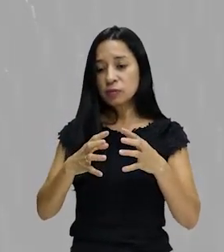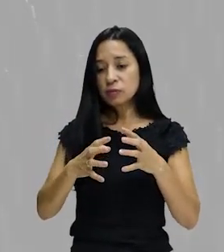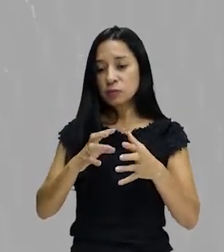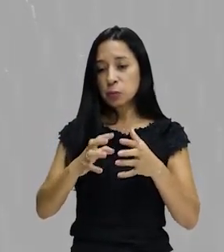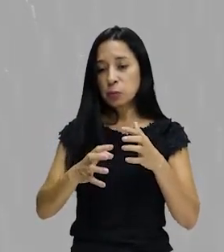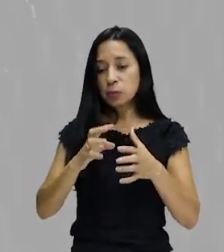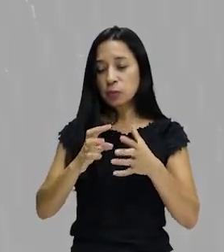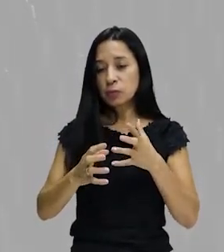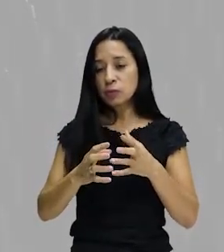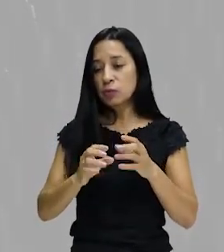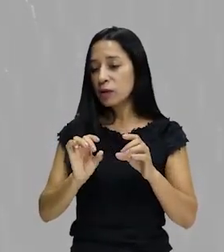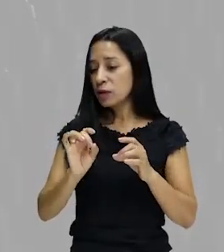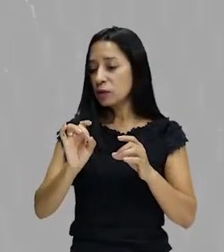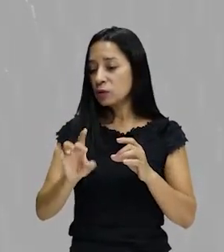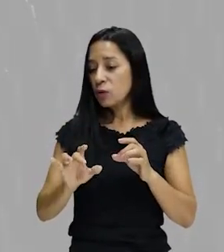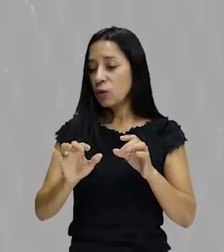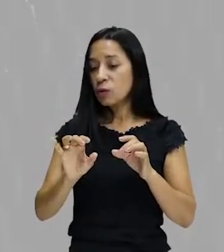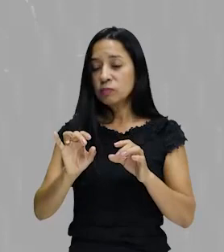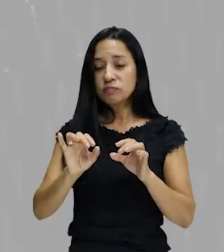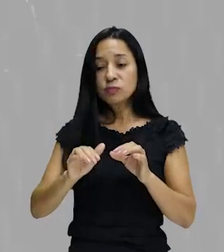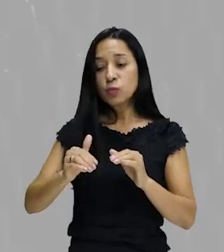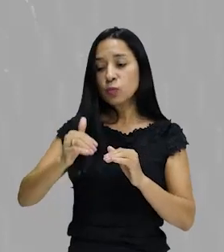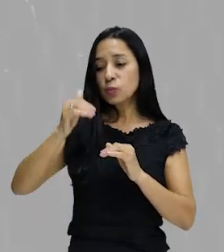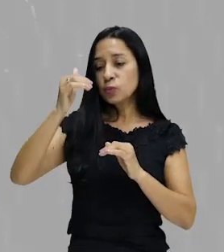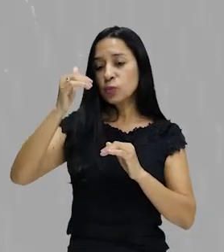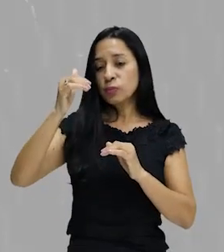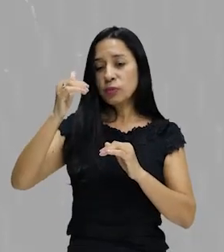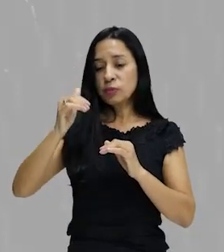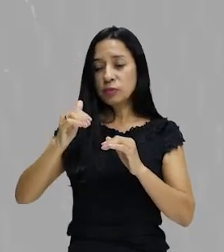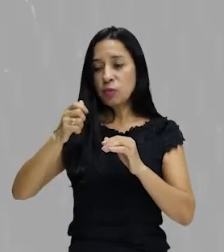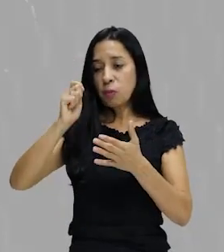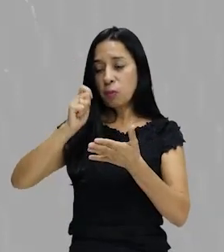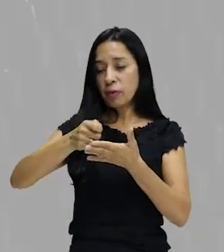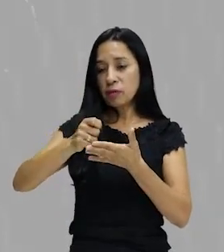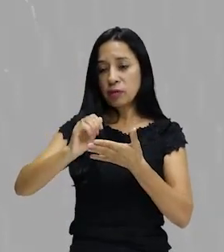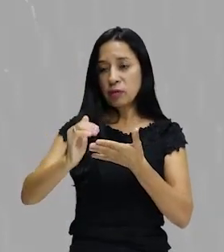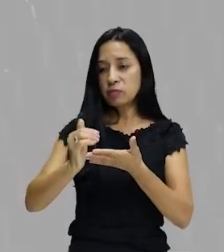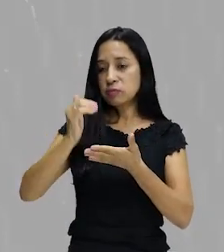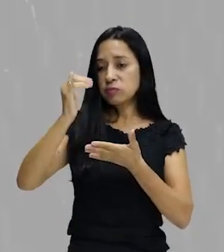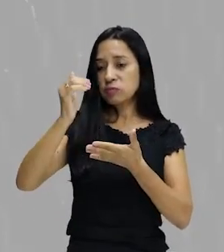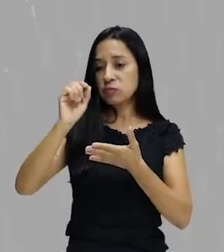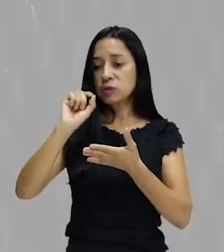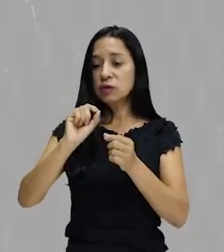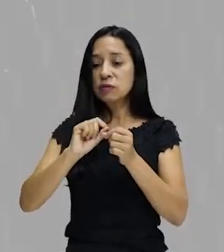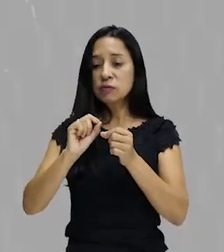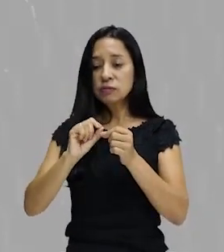ele é simplesmente para subir o martelo. Mas quem vai fazer o trabalho de fincar